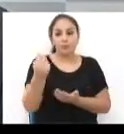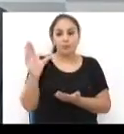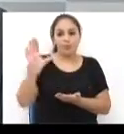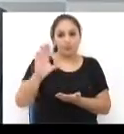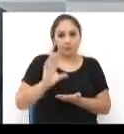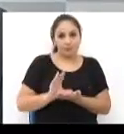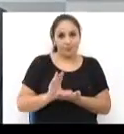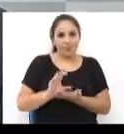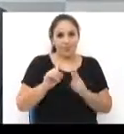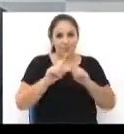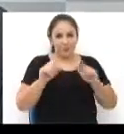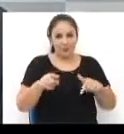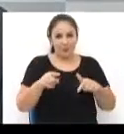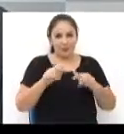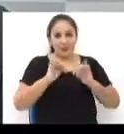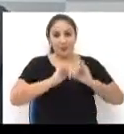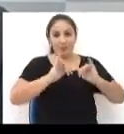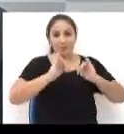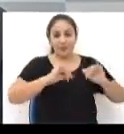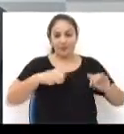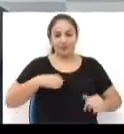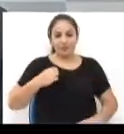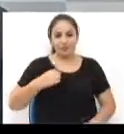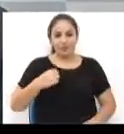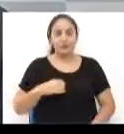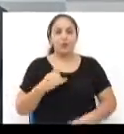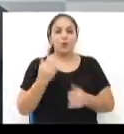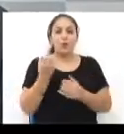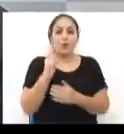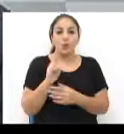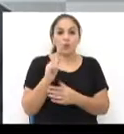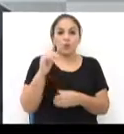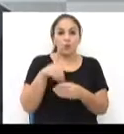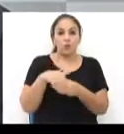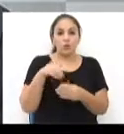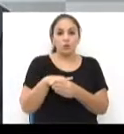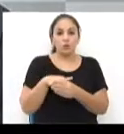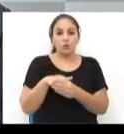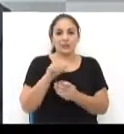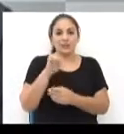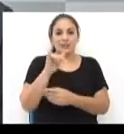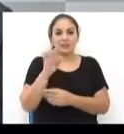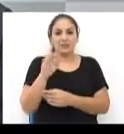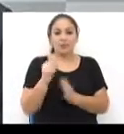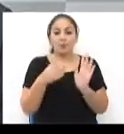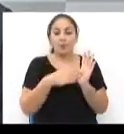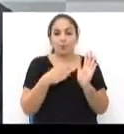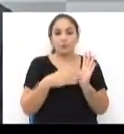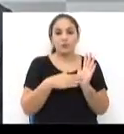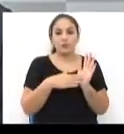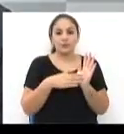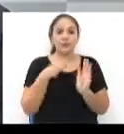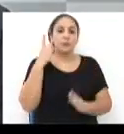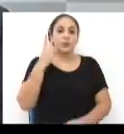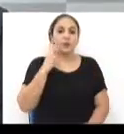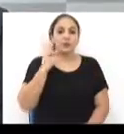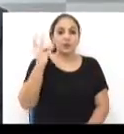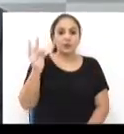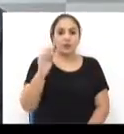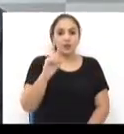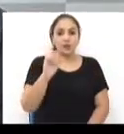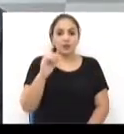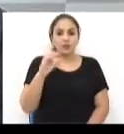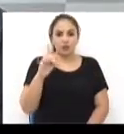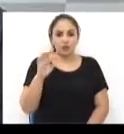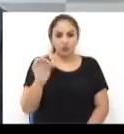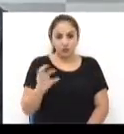de campanhas ou da adoção do voto em lista, como é a proposta do deputado federal Vicente Cândido, do PT de São Paulo, que defendeu como relator da comissão que